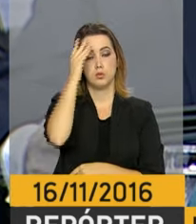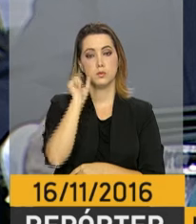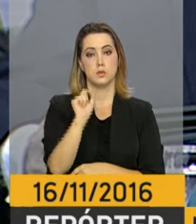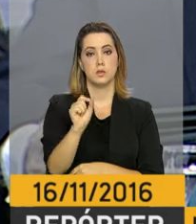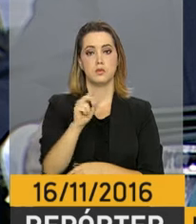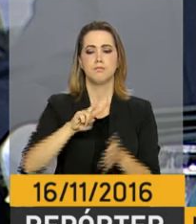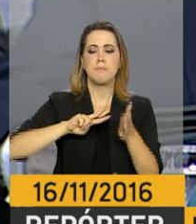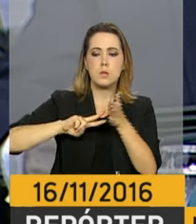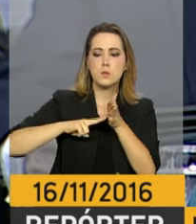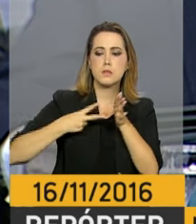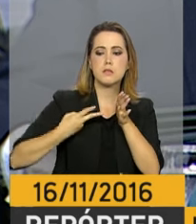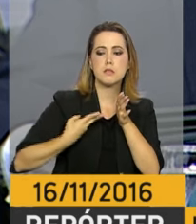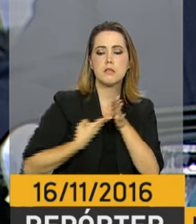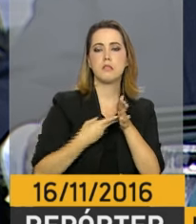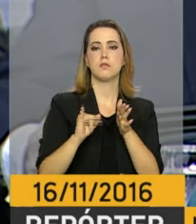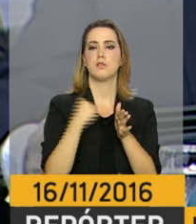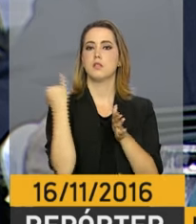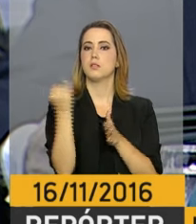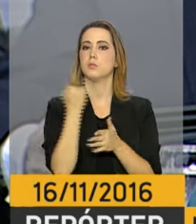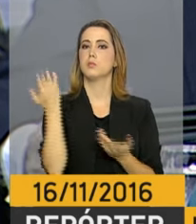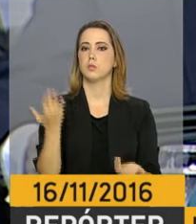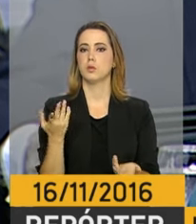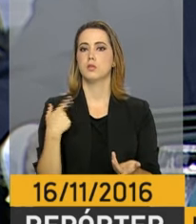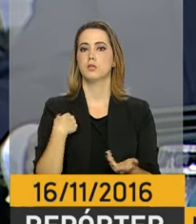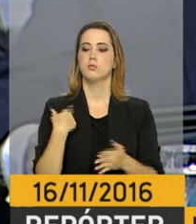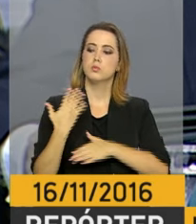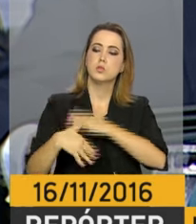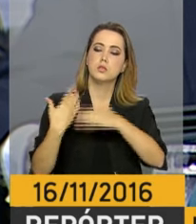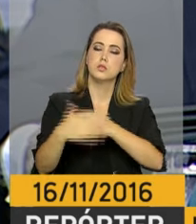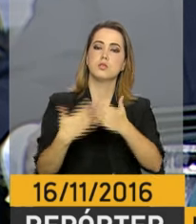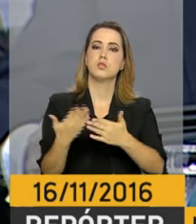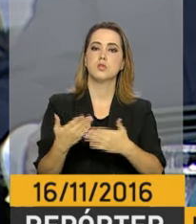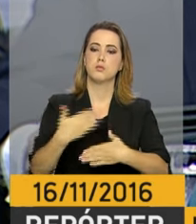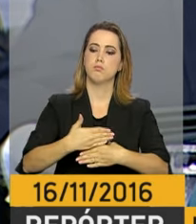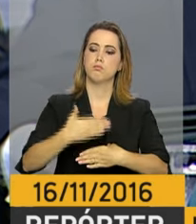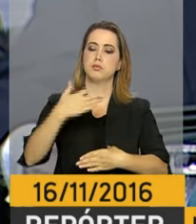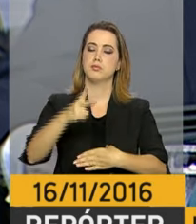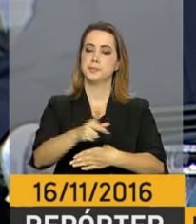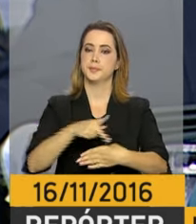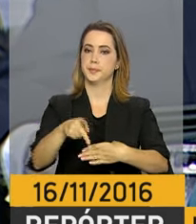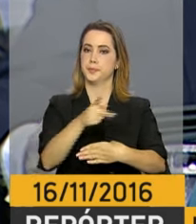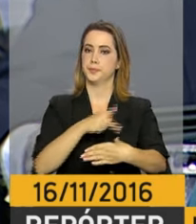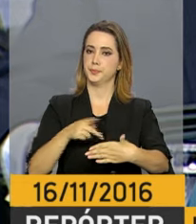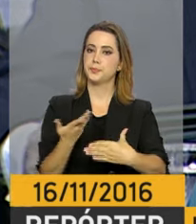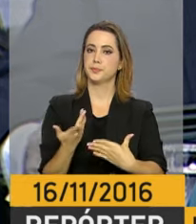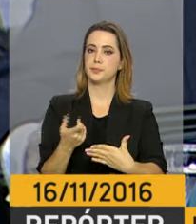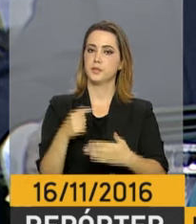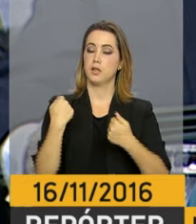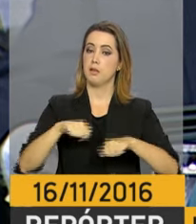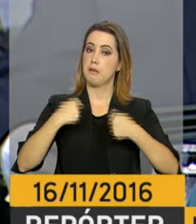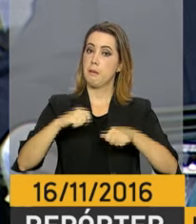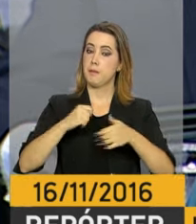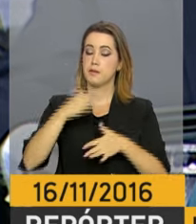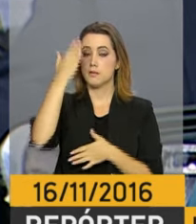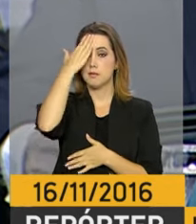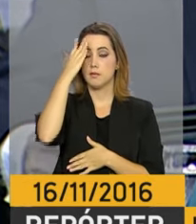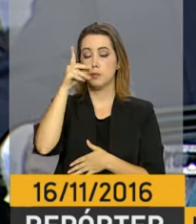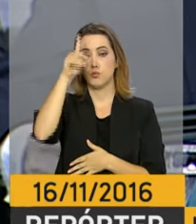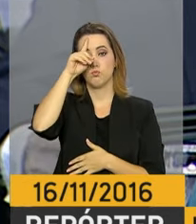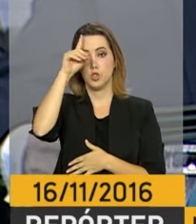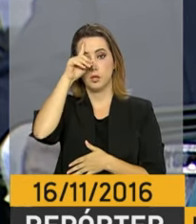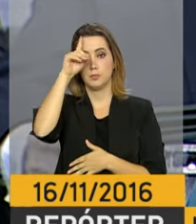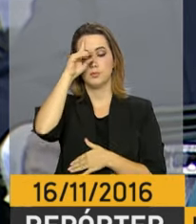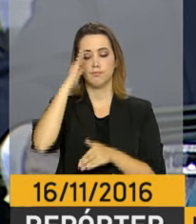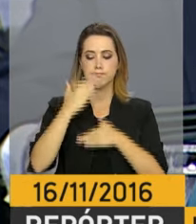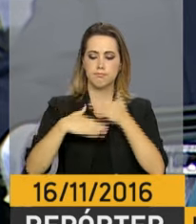um significativo potencial de desenvolvimento deve confirmar-se a cada dia como